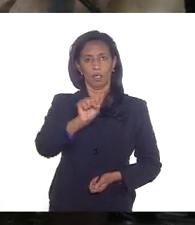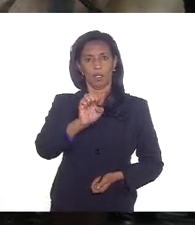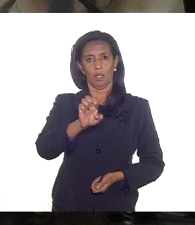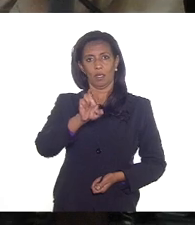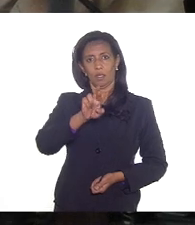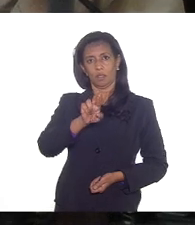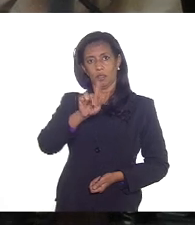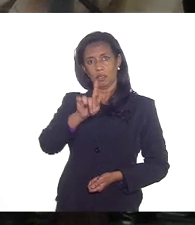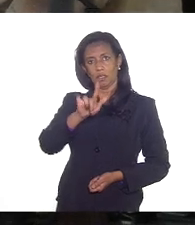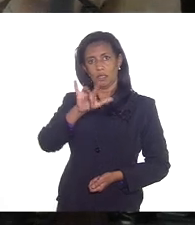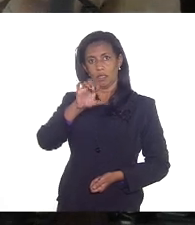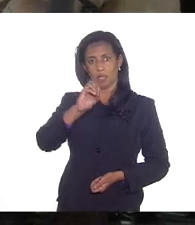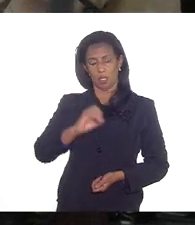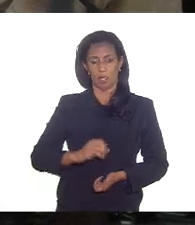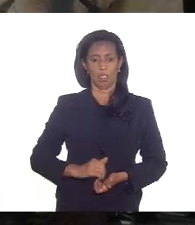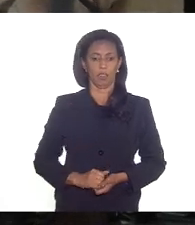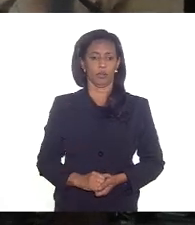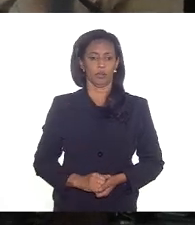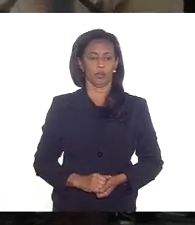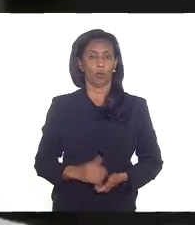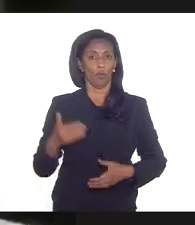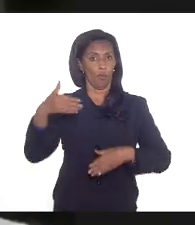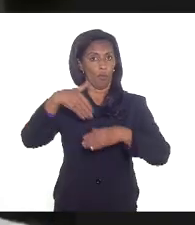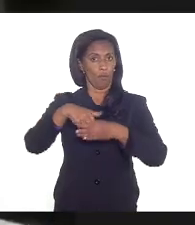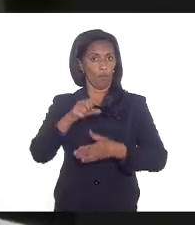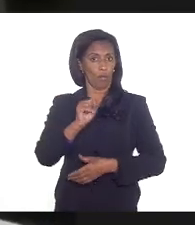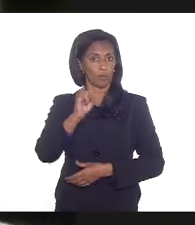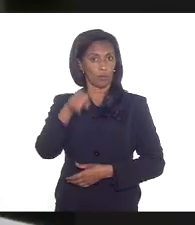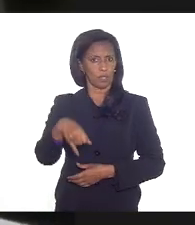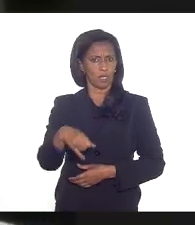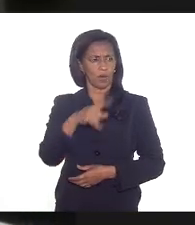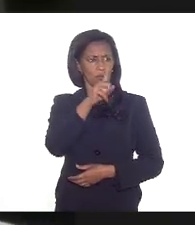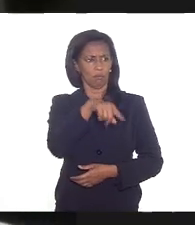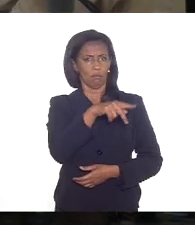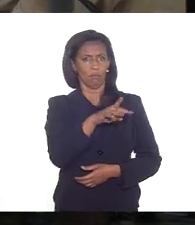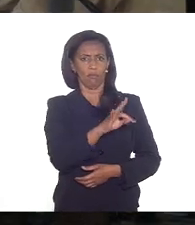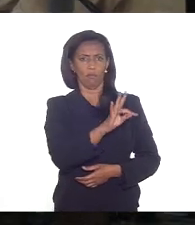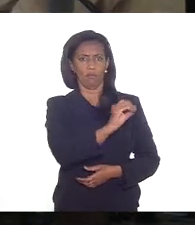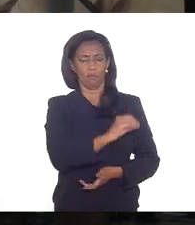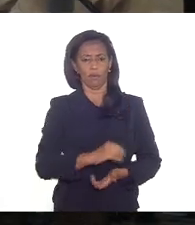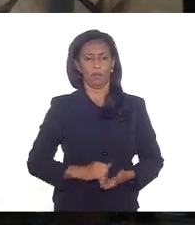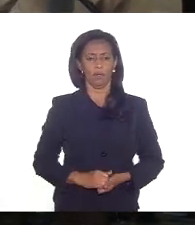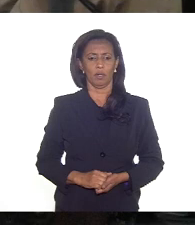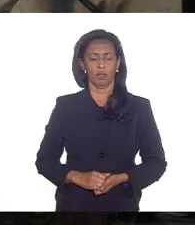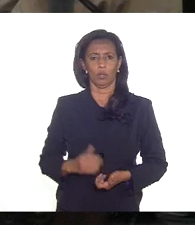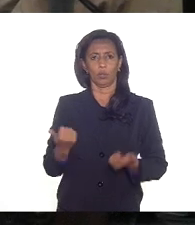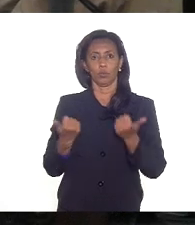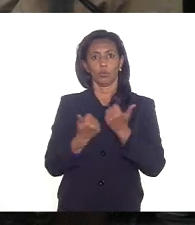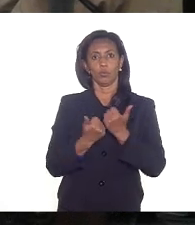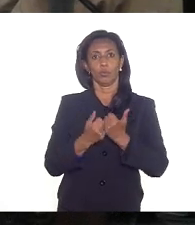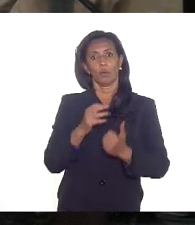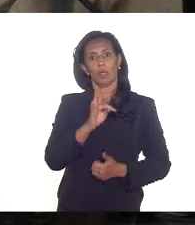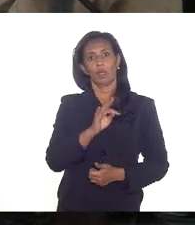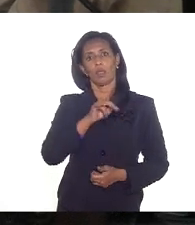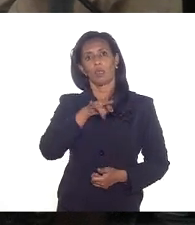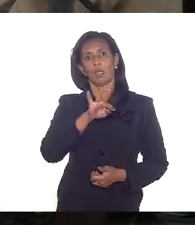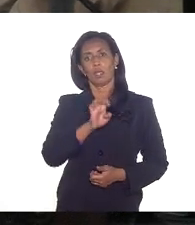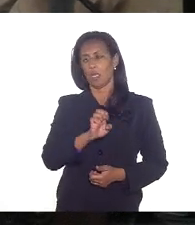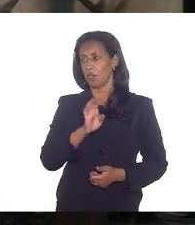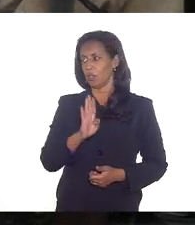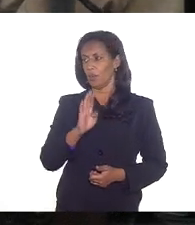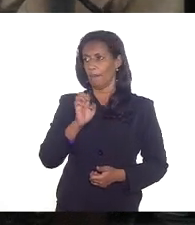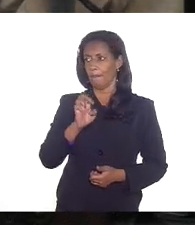Fernandes votos sim seu presidente pela derrubada do veto total do Subtenente Bernardo